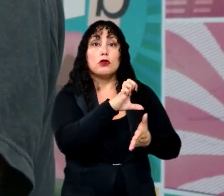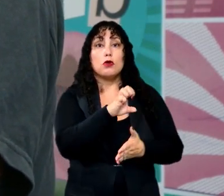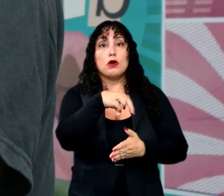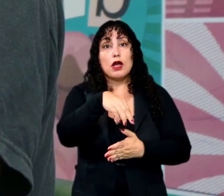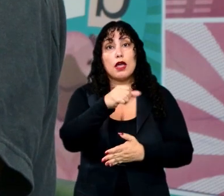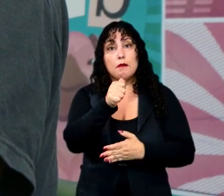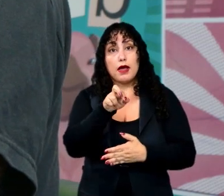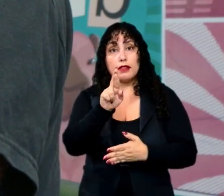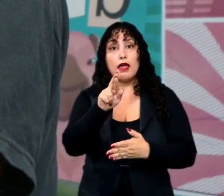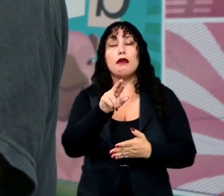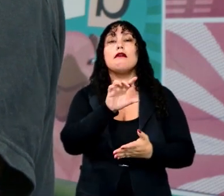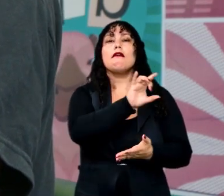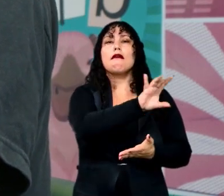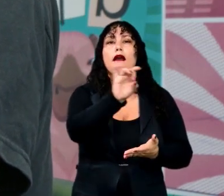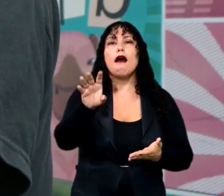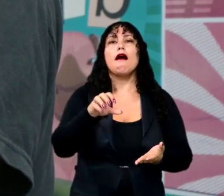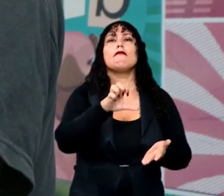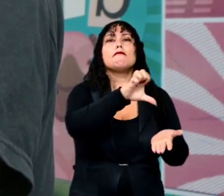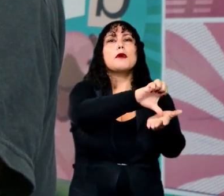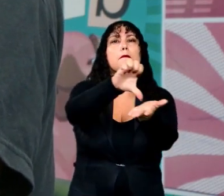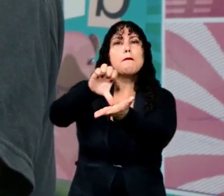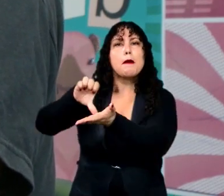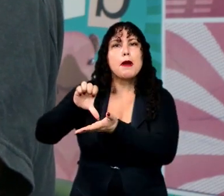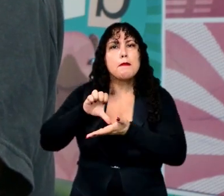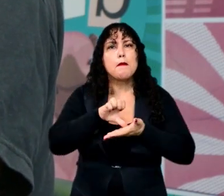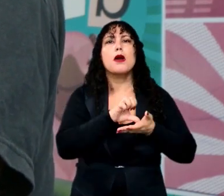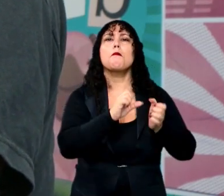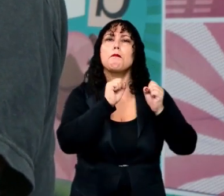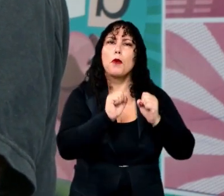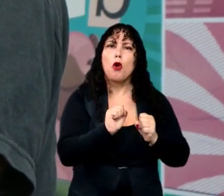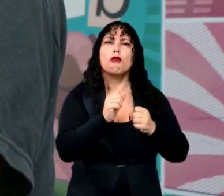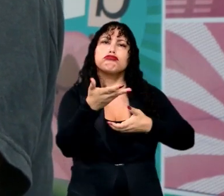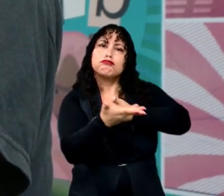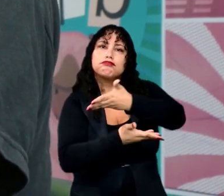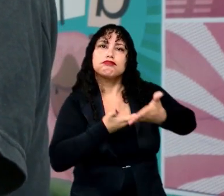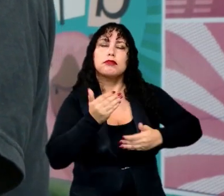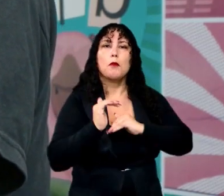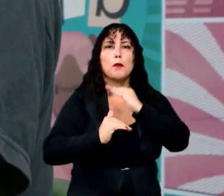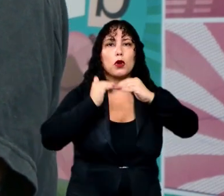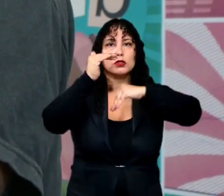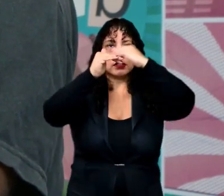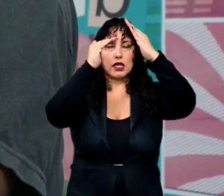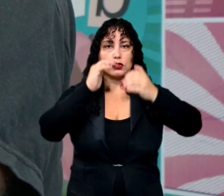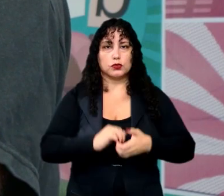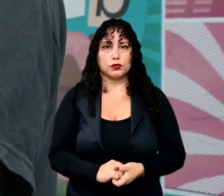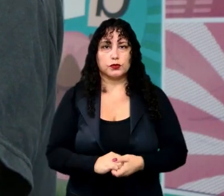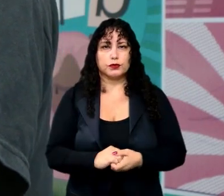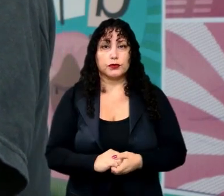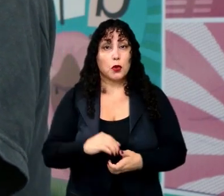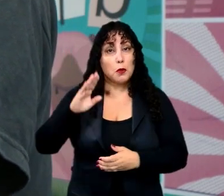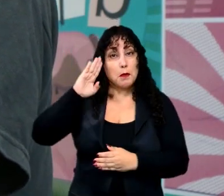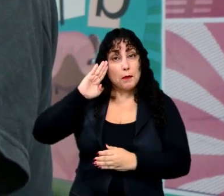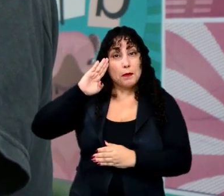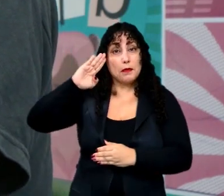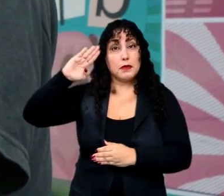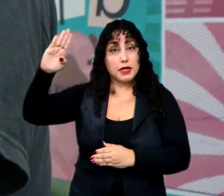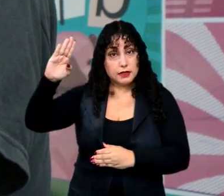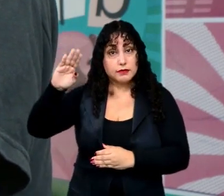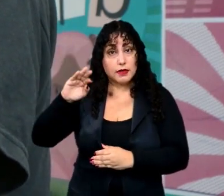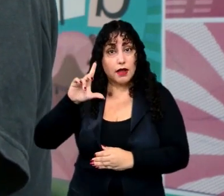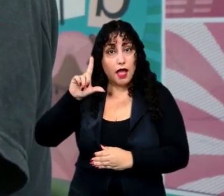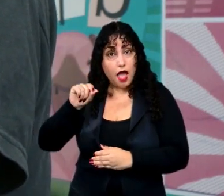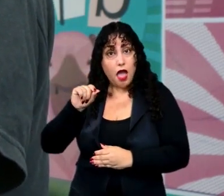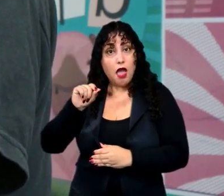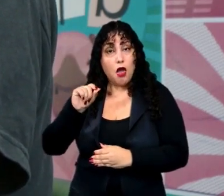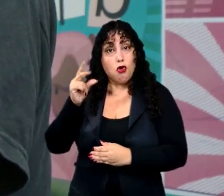tem cada região elas podem intermediar esse processo eh o o principal é o